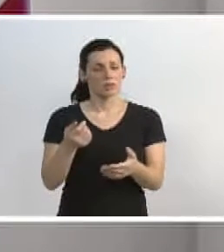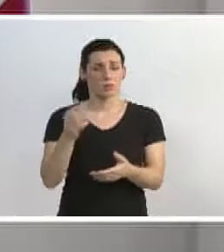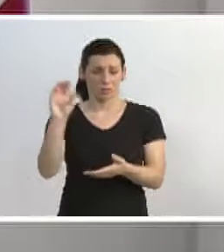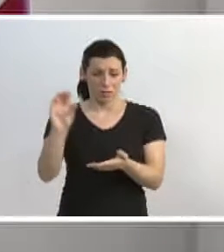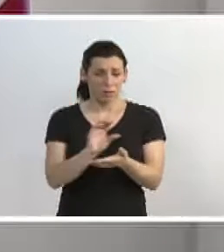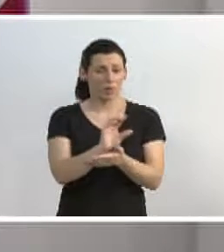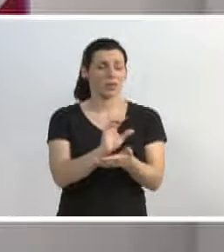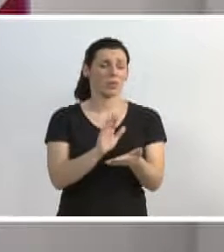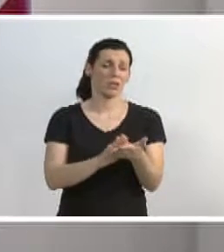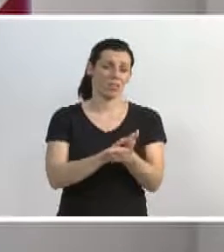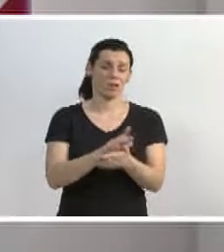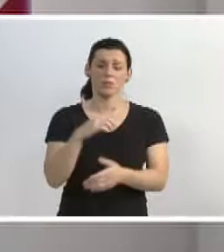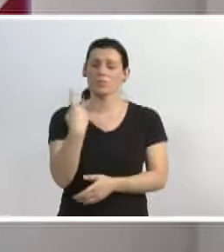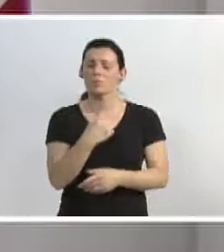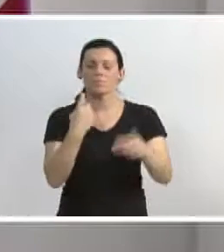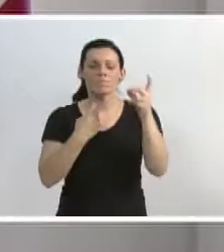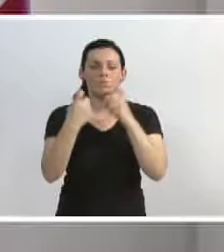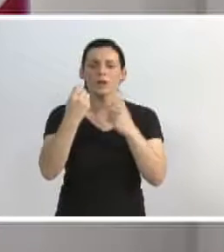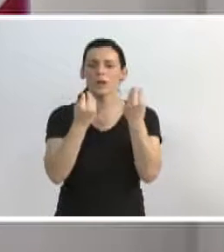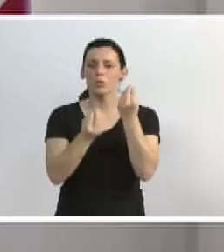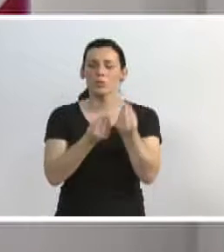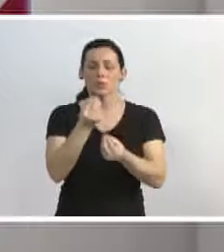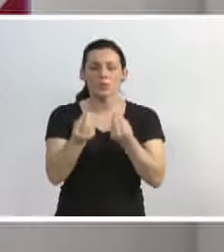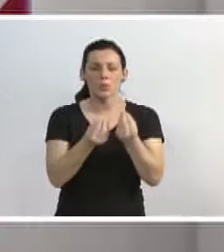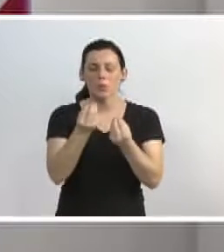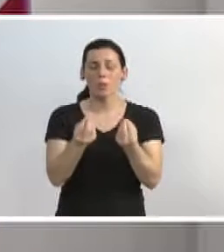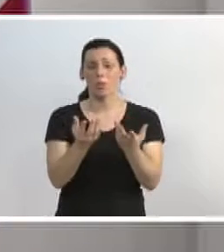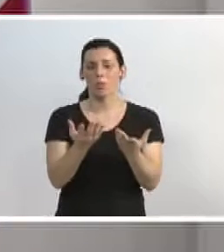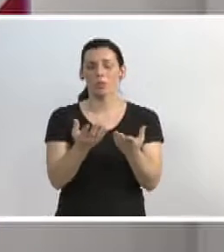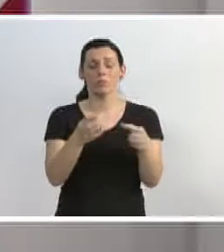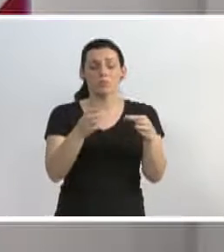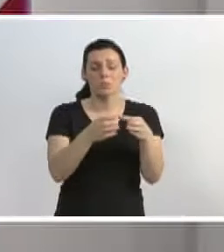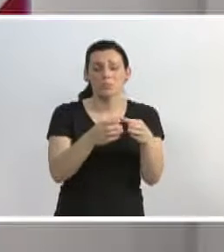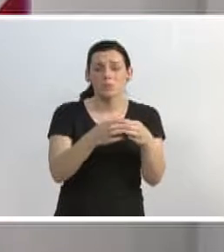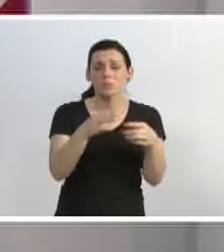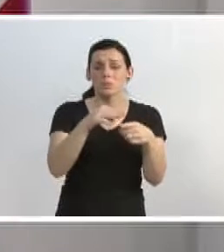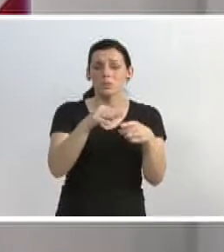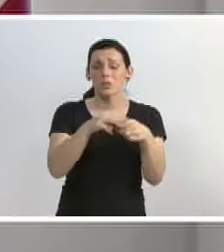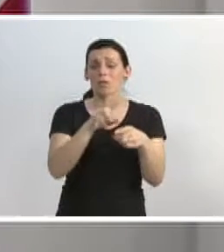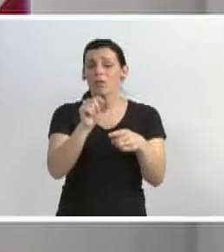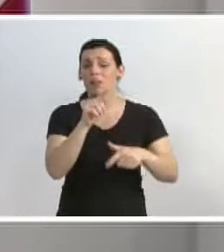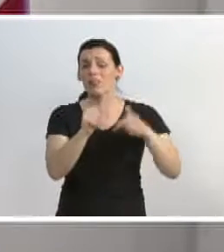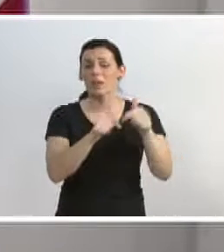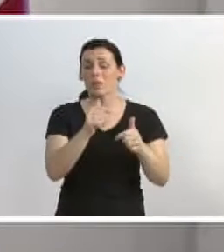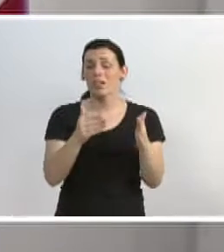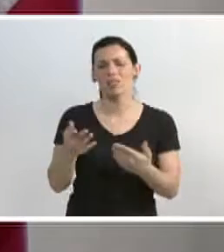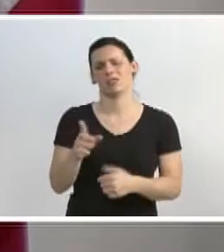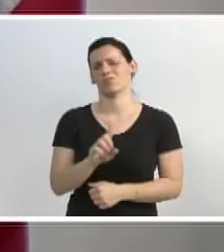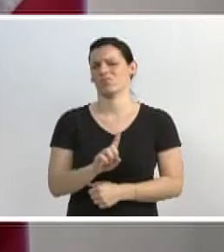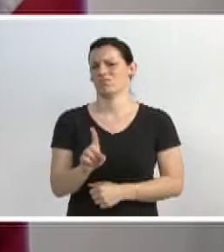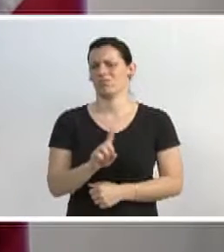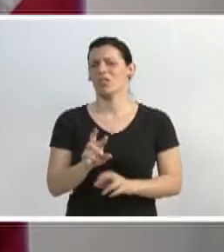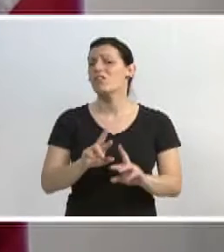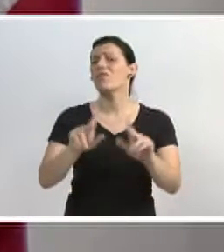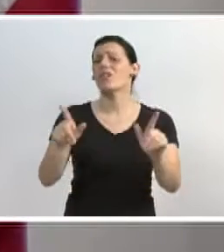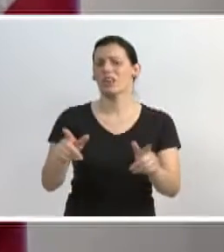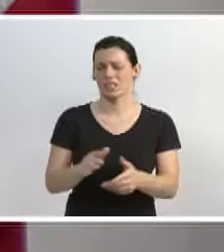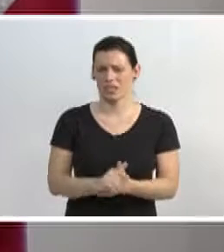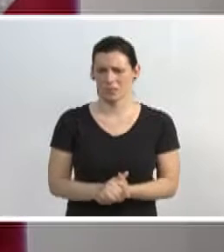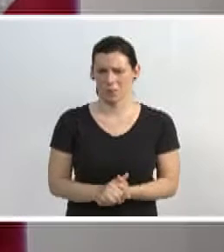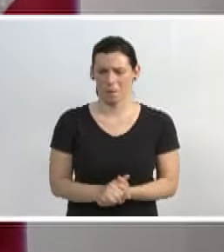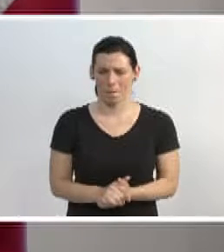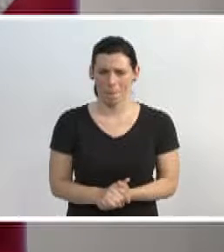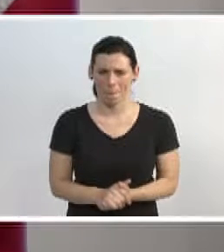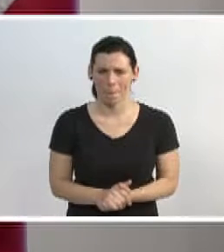dos investimentos realizados no CEPREAD com auxílio de doações de hospitais da região. E o vereador Adriano